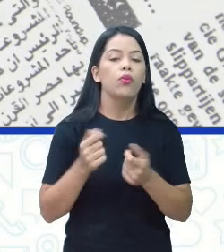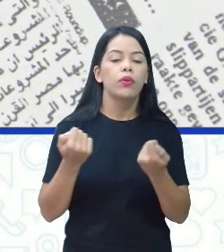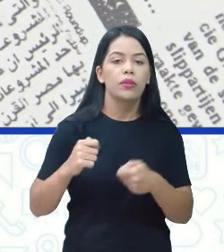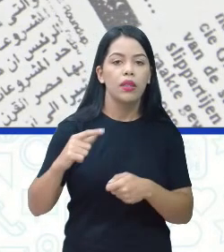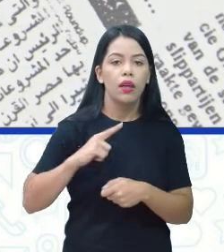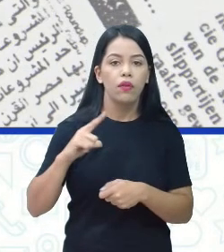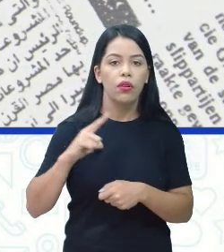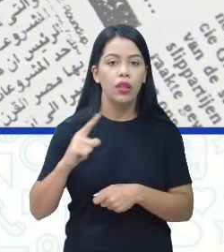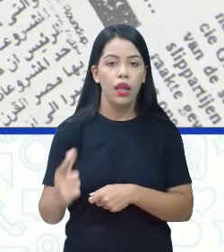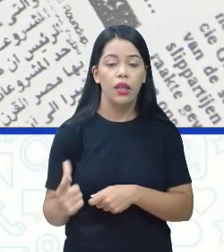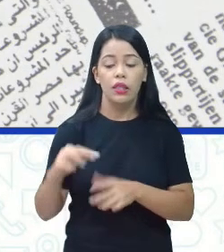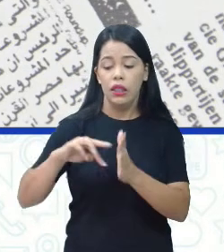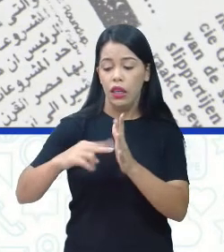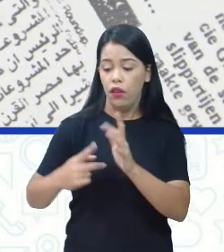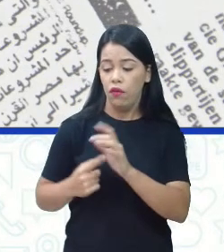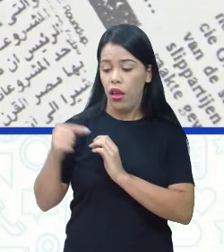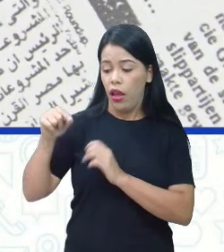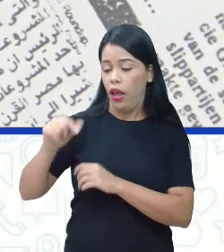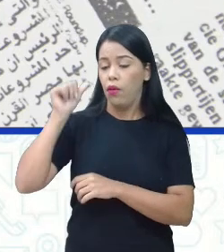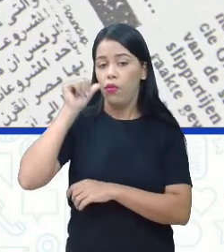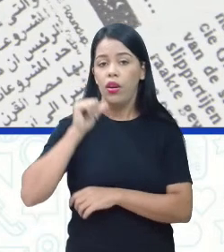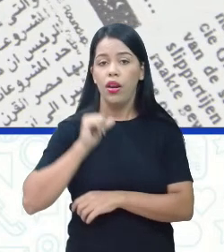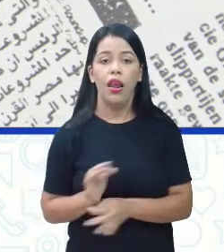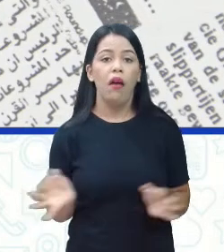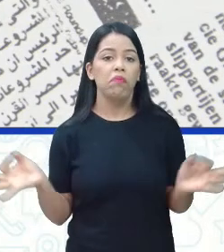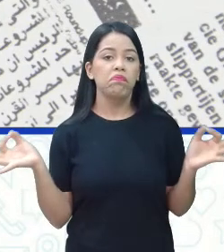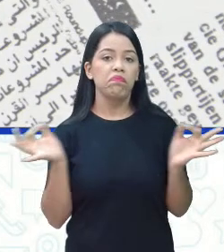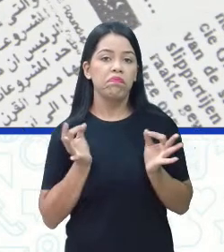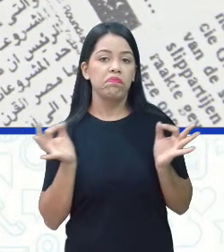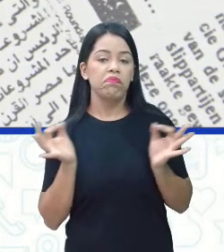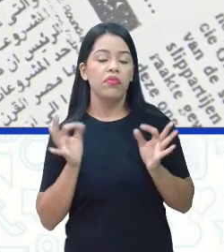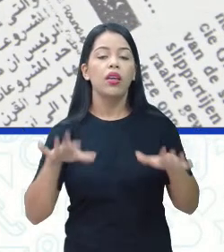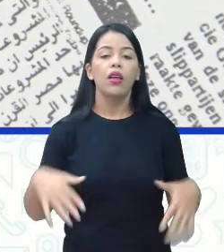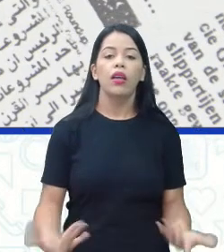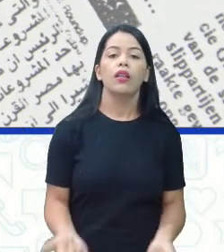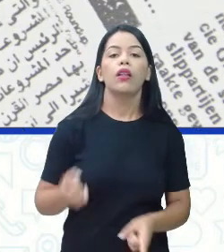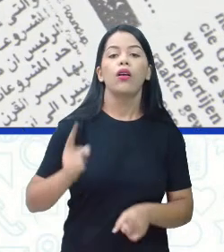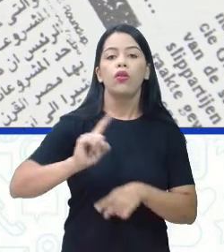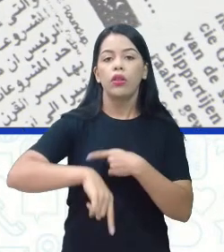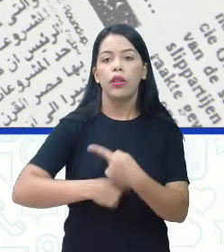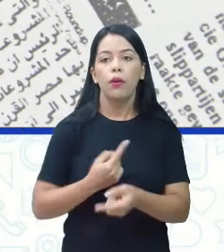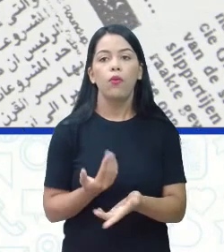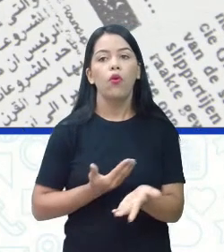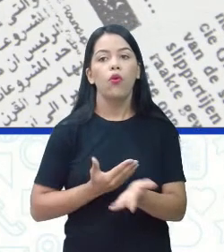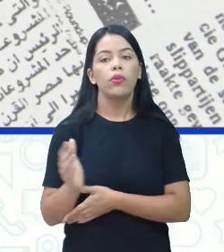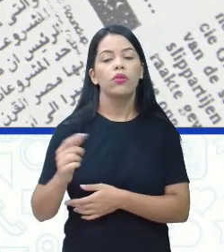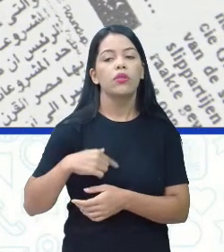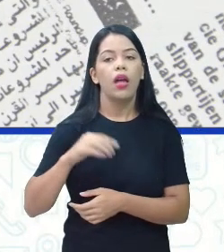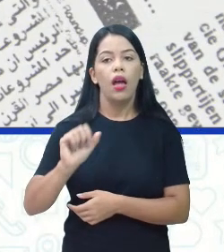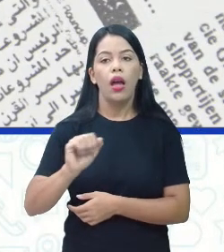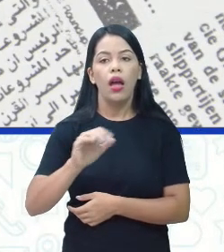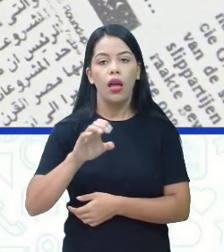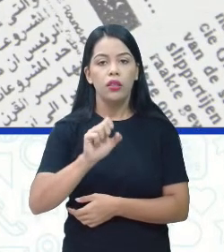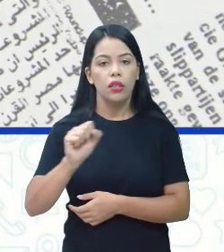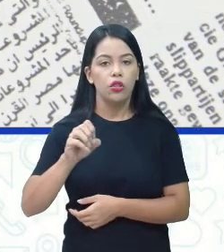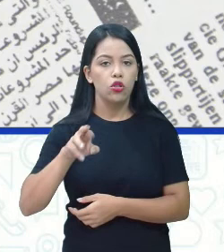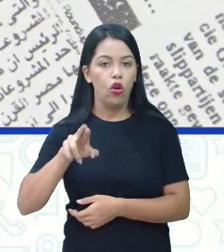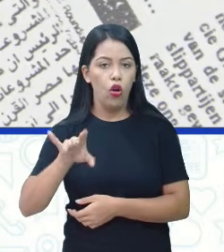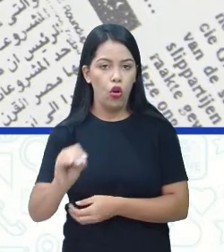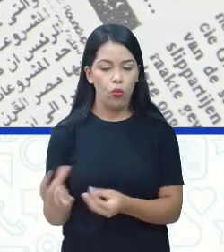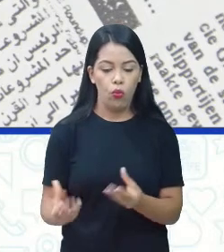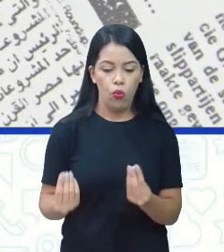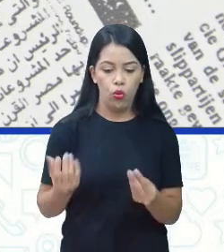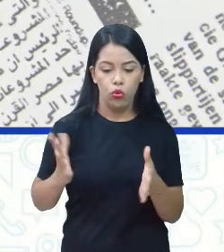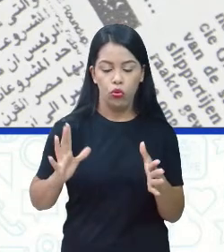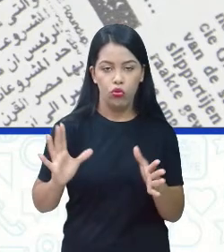mulheres chiques. Depois começou a decair, tornando-se quase um acessório extravagante. E agora,